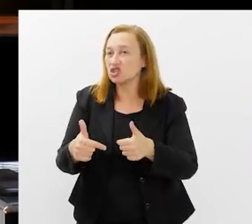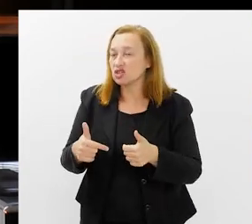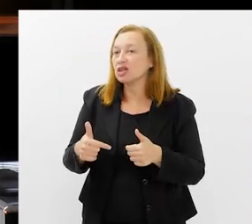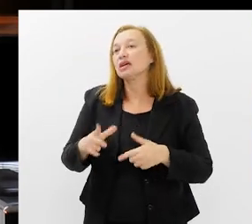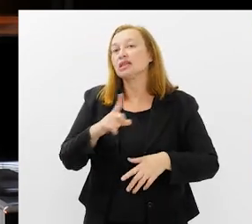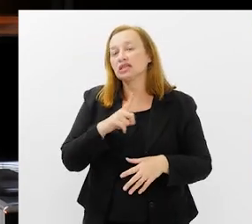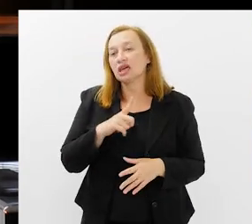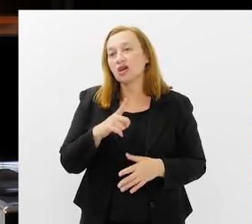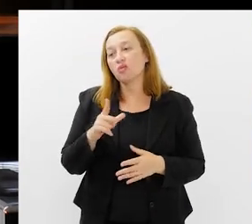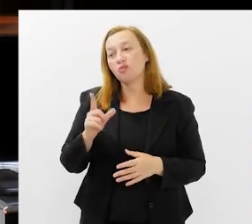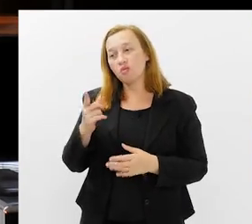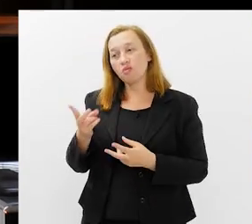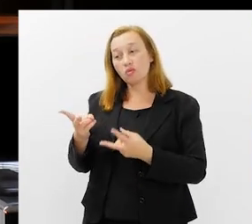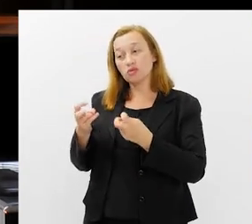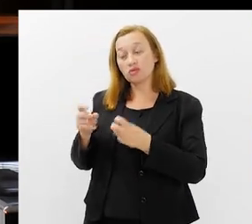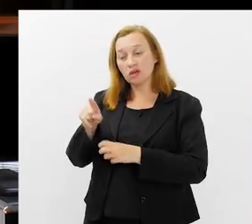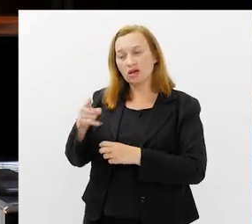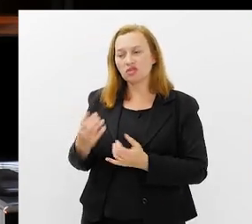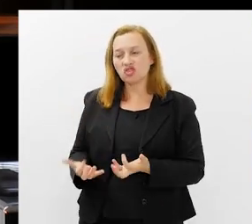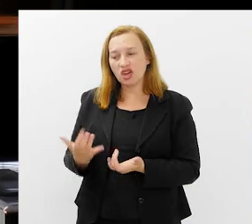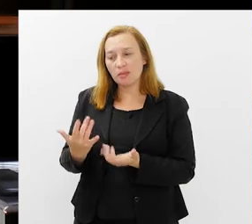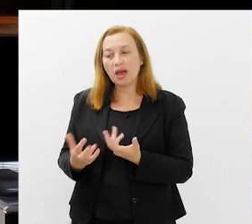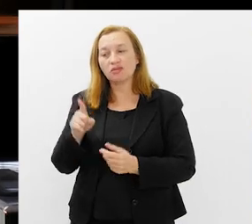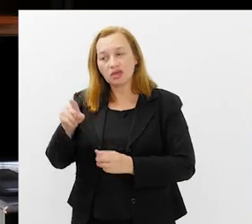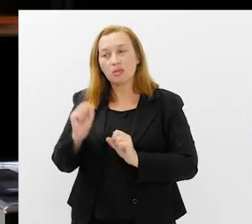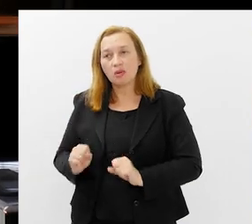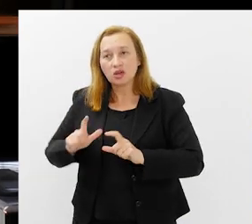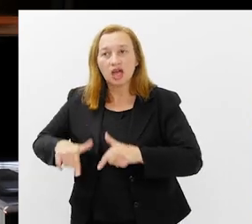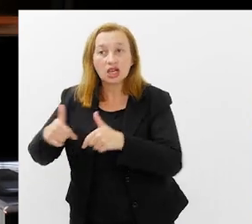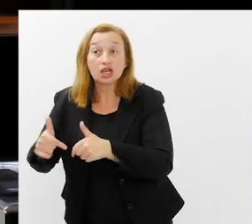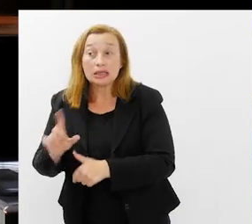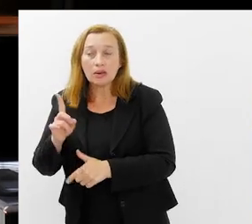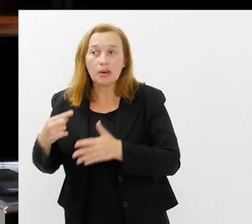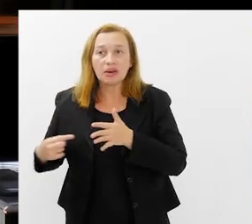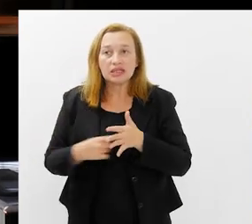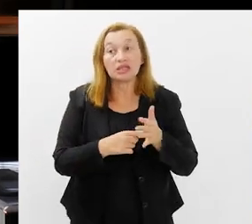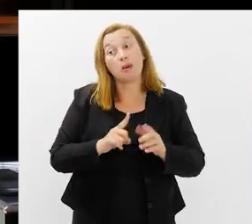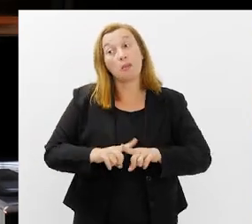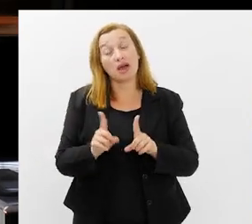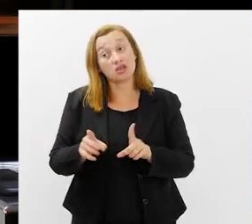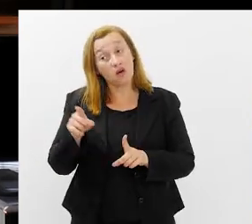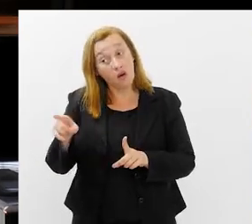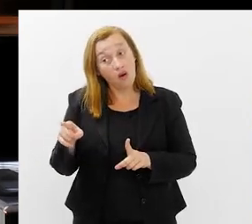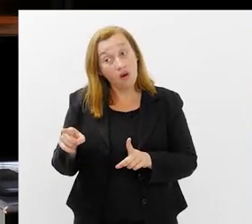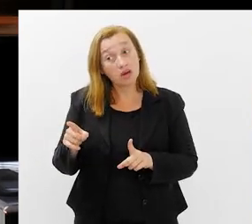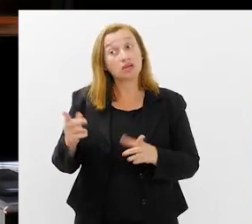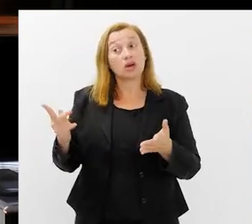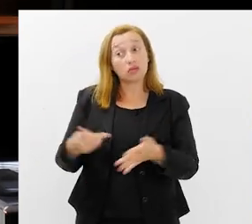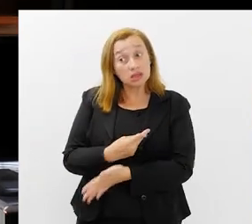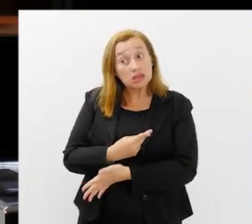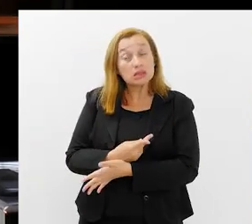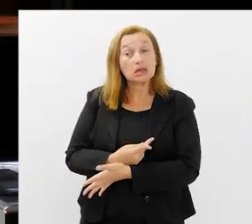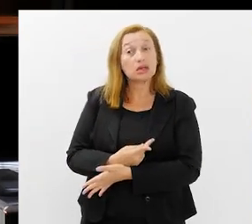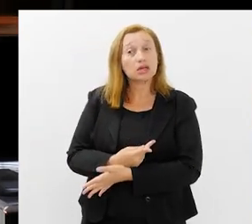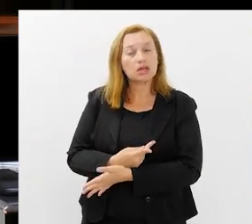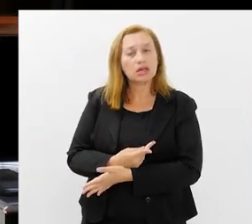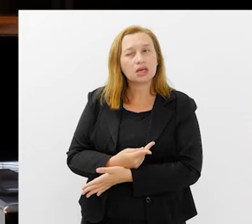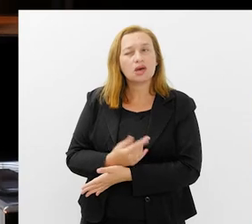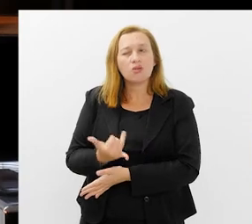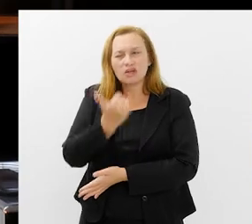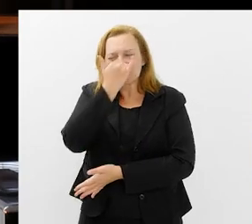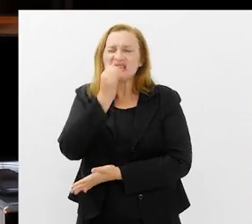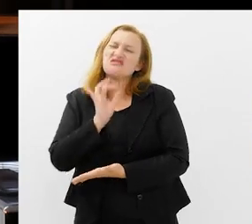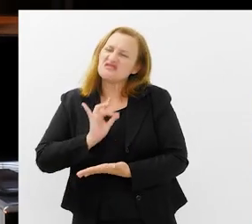vezes você tem uma situação lá de queimada que você pode atuar, olha, não é para denunciar, mas olha, aquilo está acontecendo, será